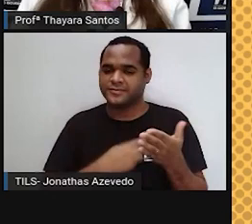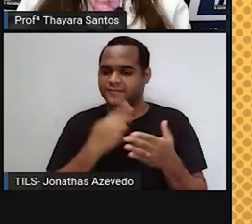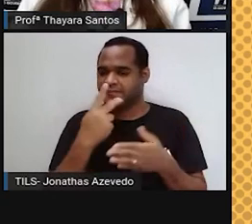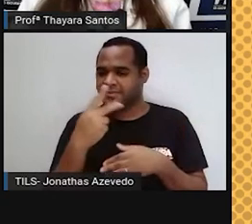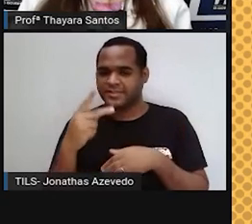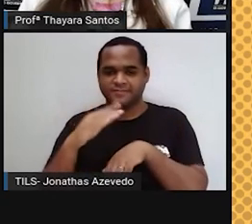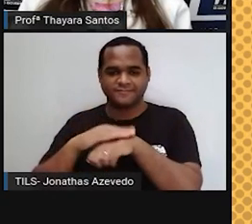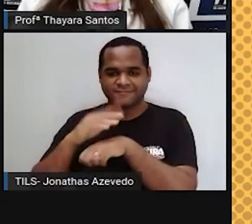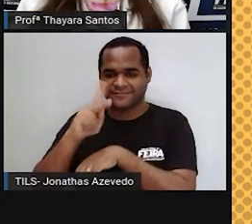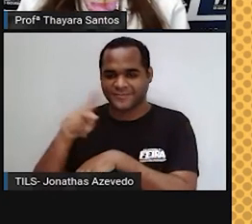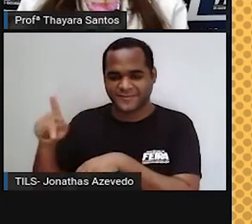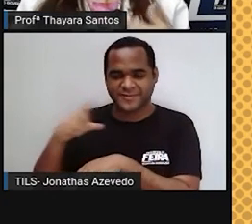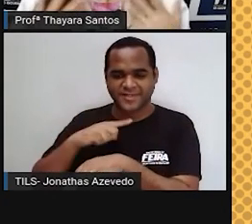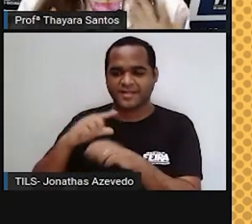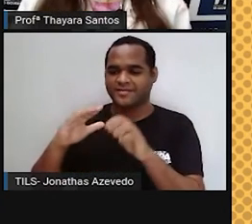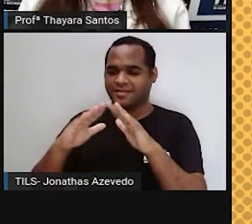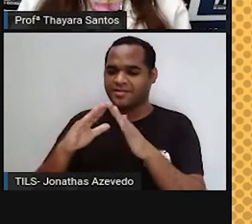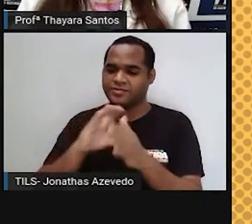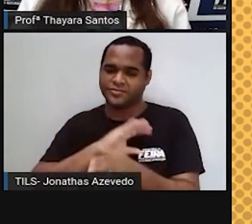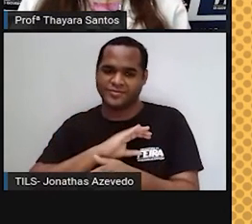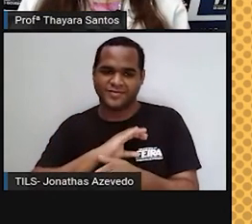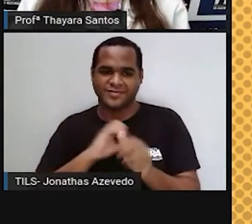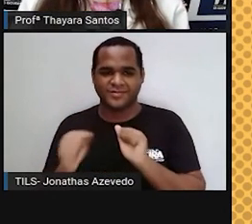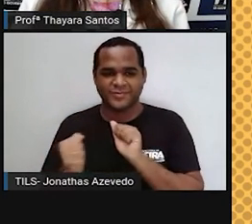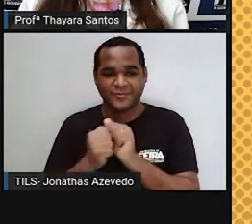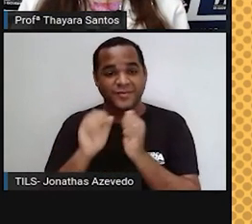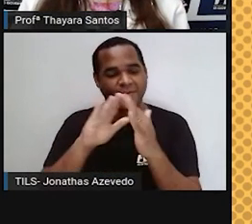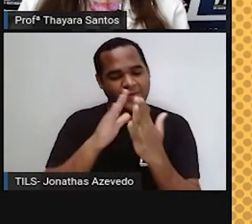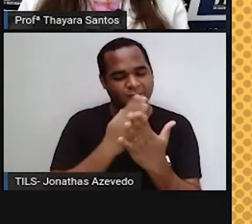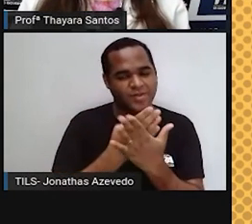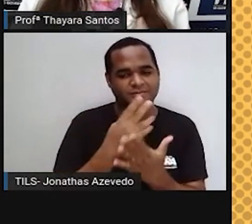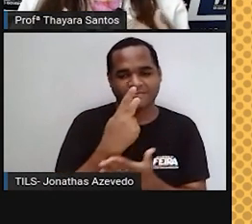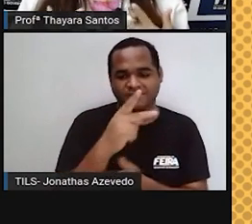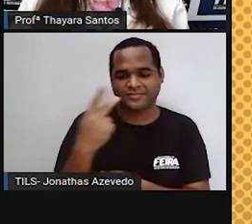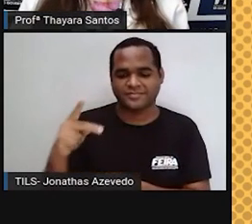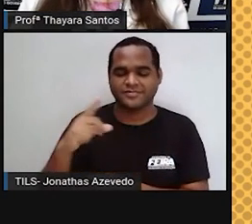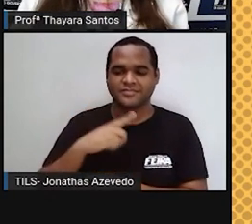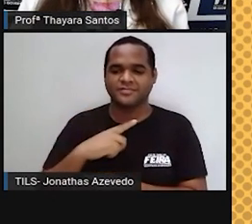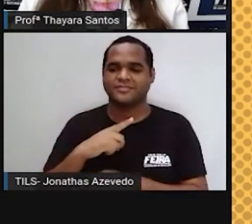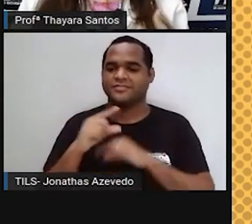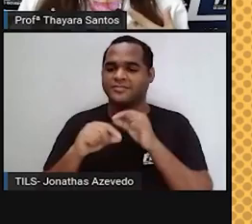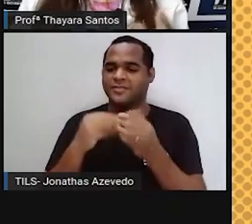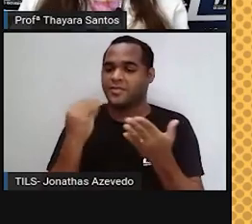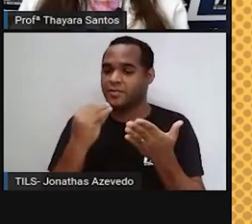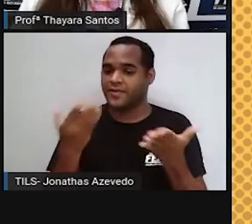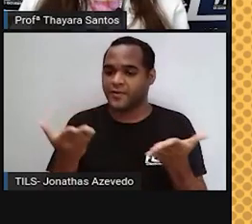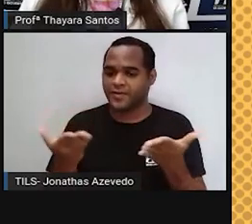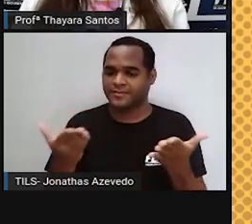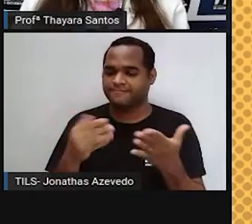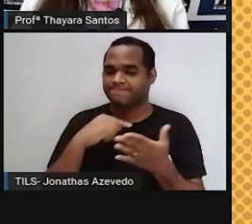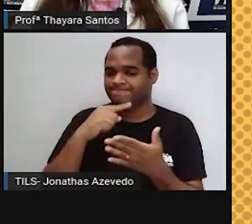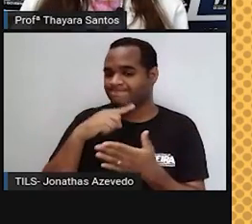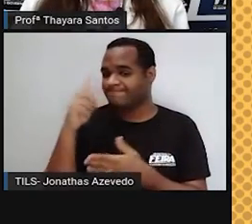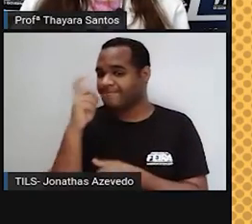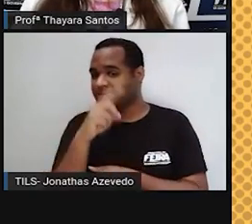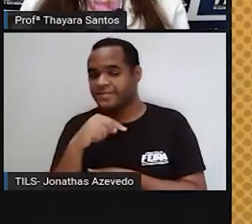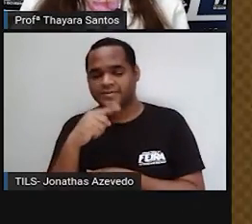vão ficar agora com os professores de vocês, com os colegas de vocês, na escola de vocês, e aproveitem esse momento para tirar as dúvidas, tá